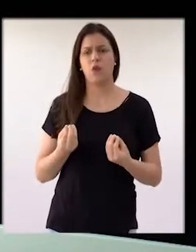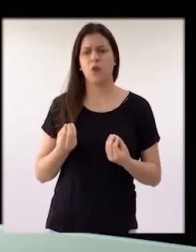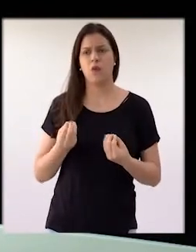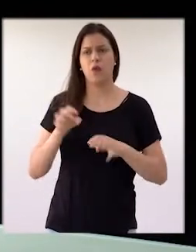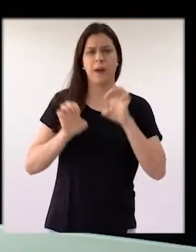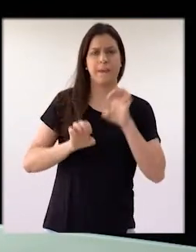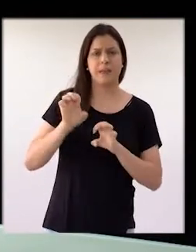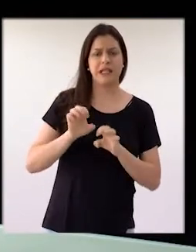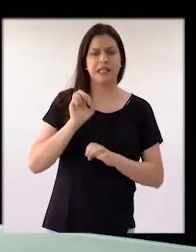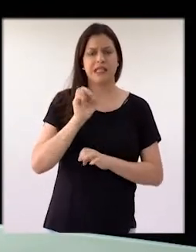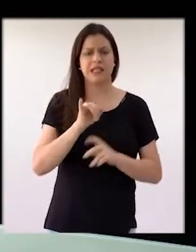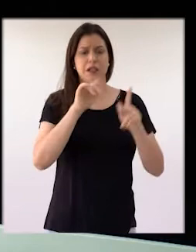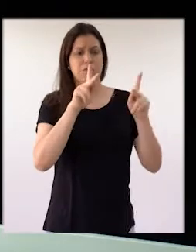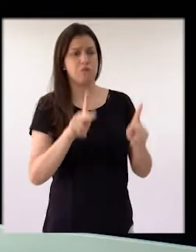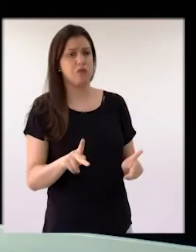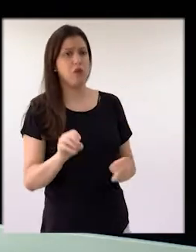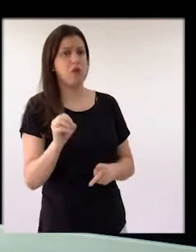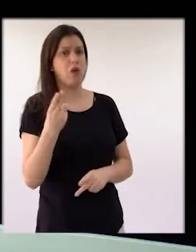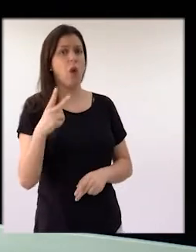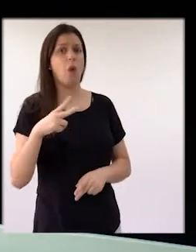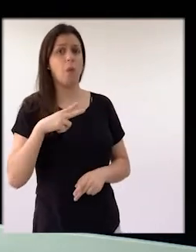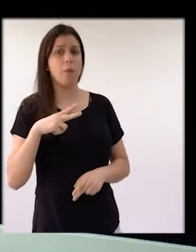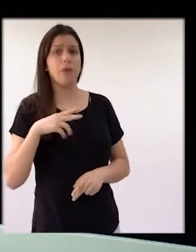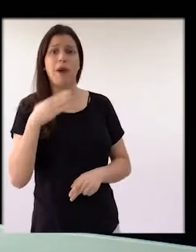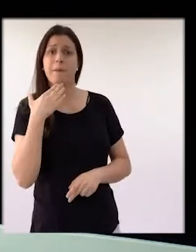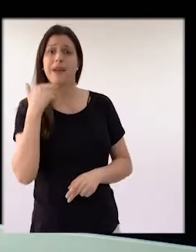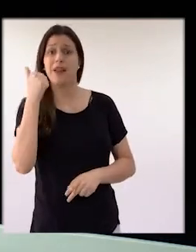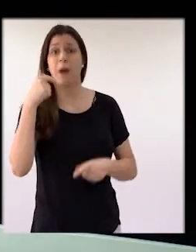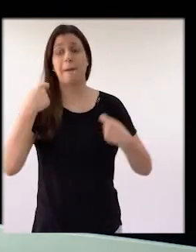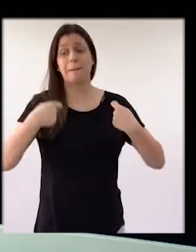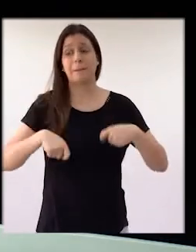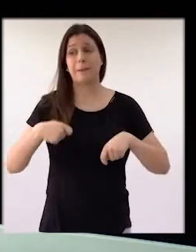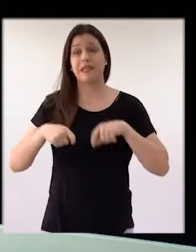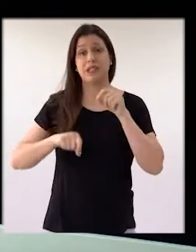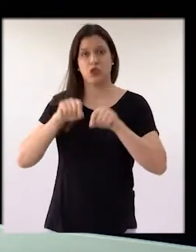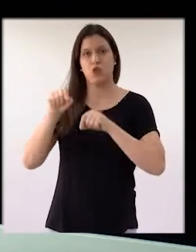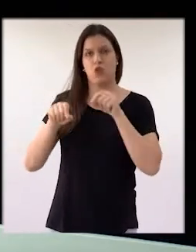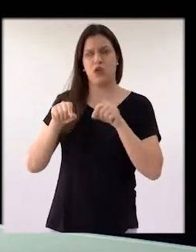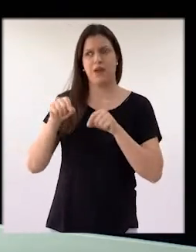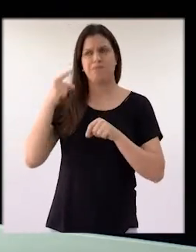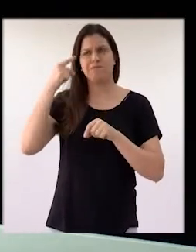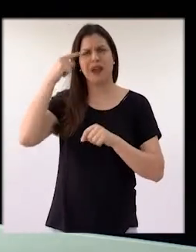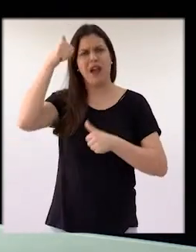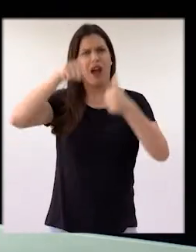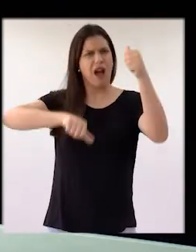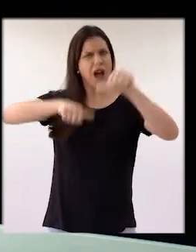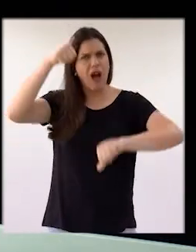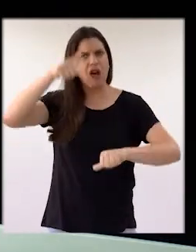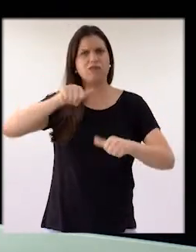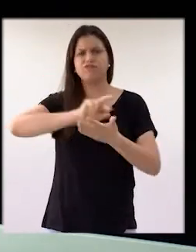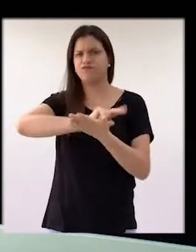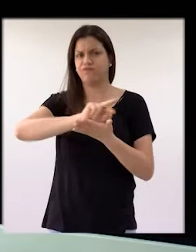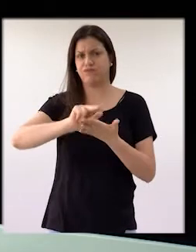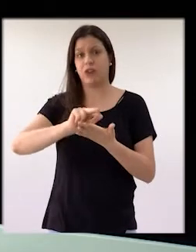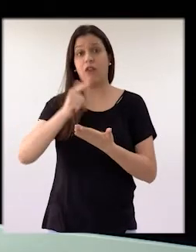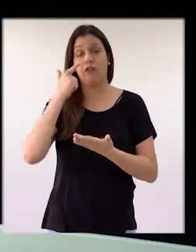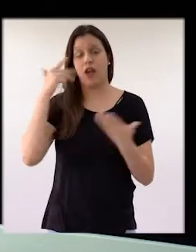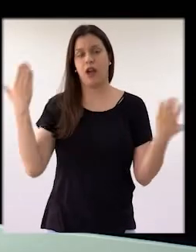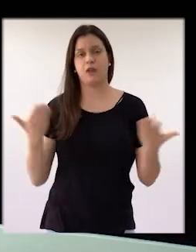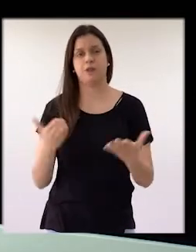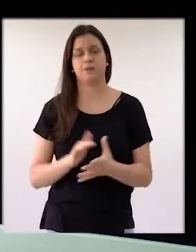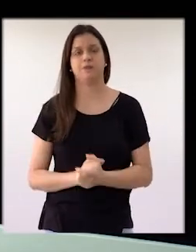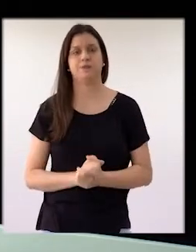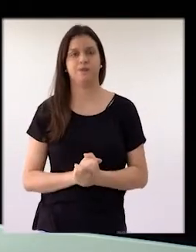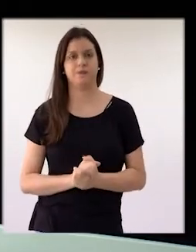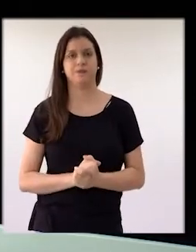qual tipo de concessionária, se é pública ou privada, é mais eficiente, ela precisou analisar uma série de dados que a